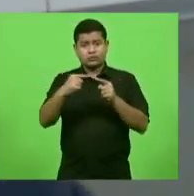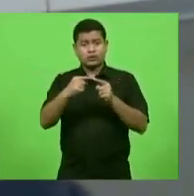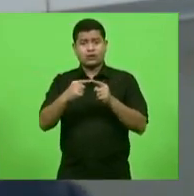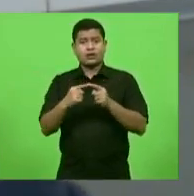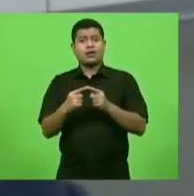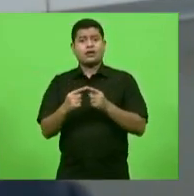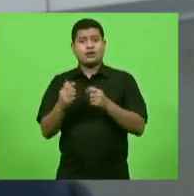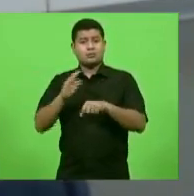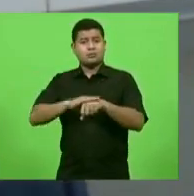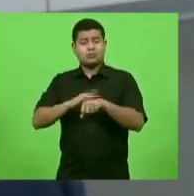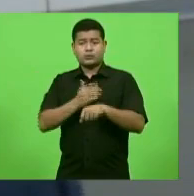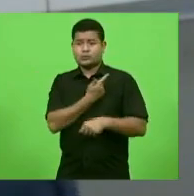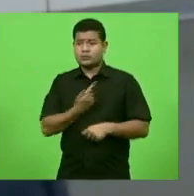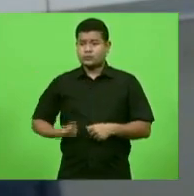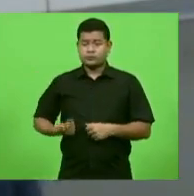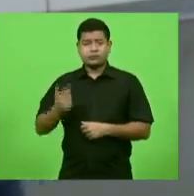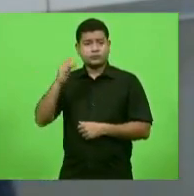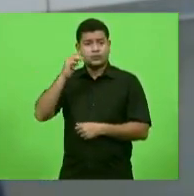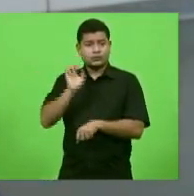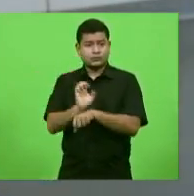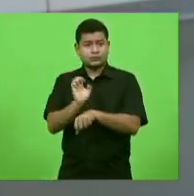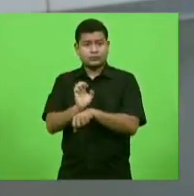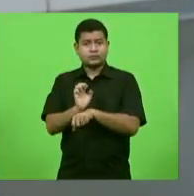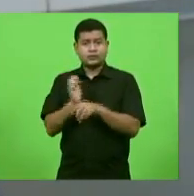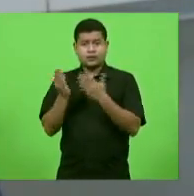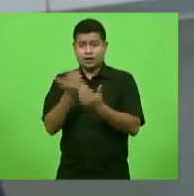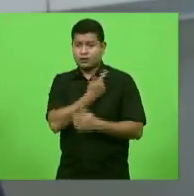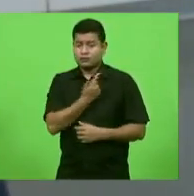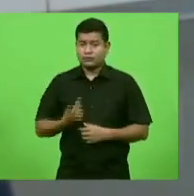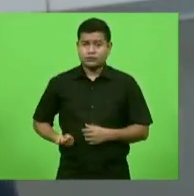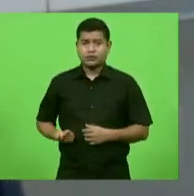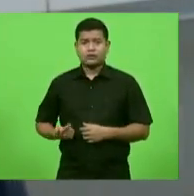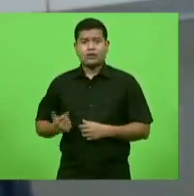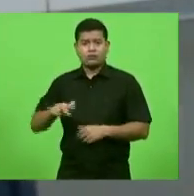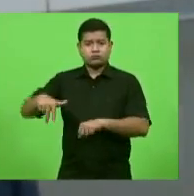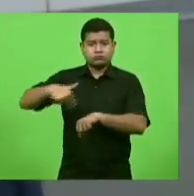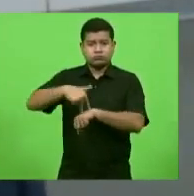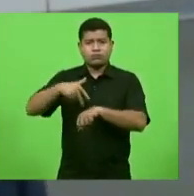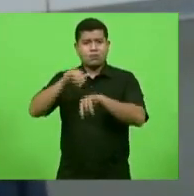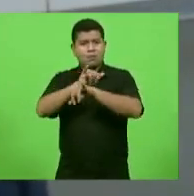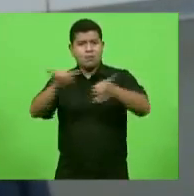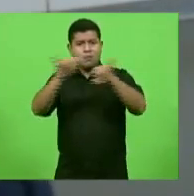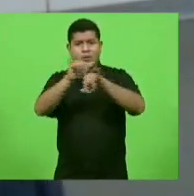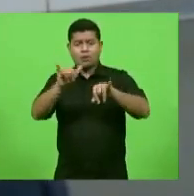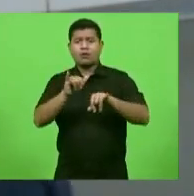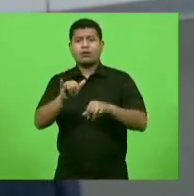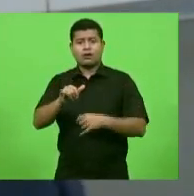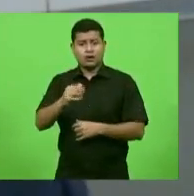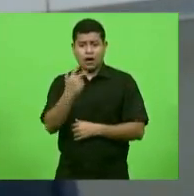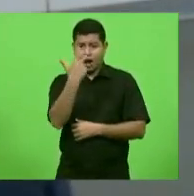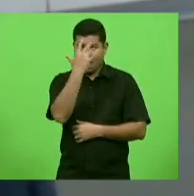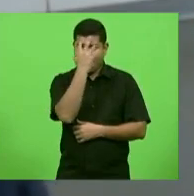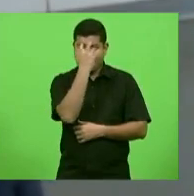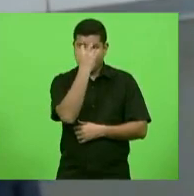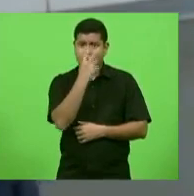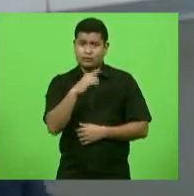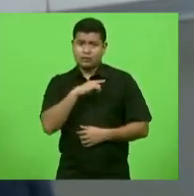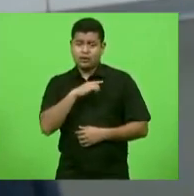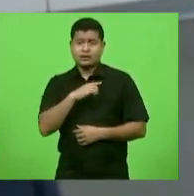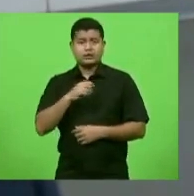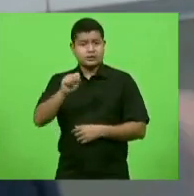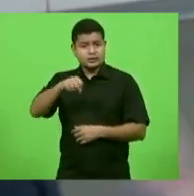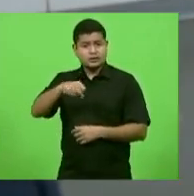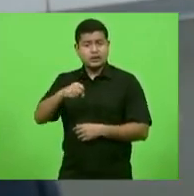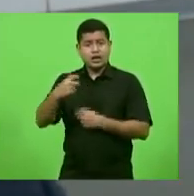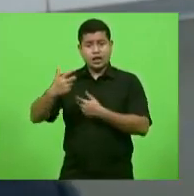estado. O governador fez pronunciamentos públicos gravados, sim, em lives,